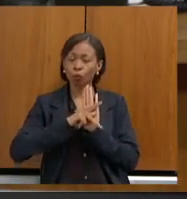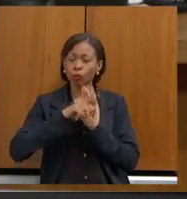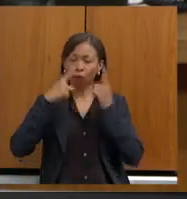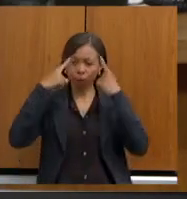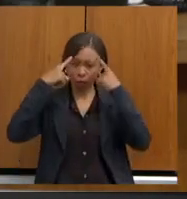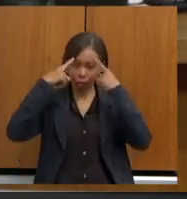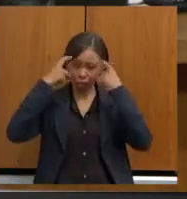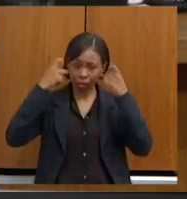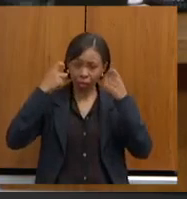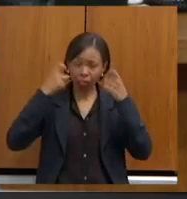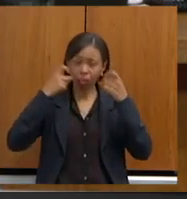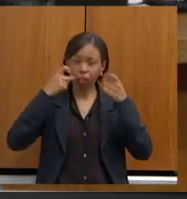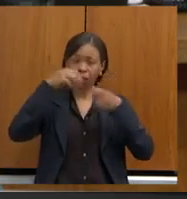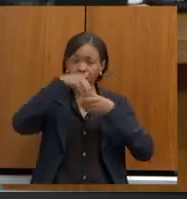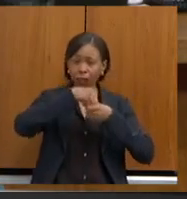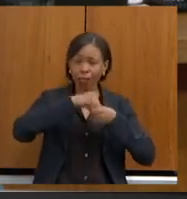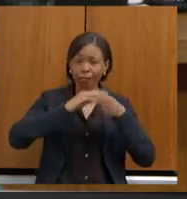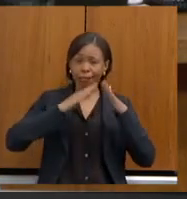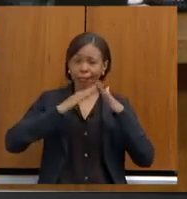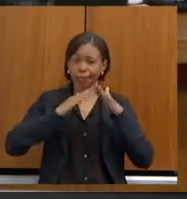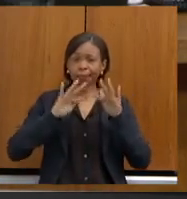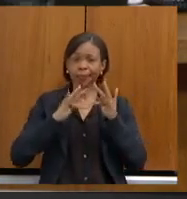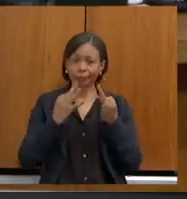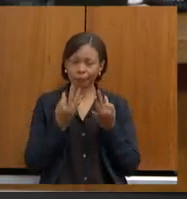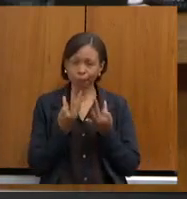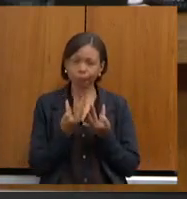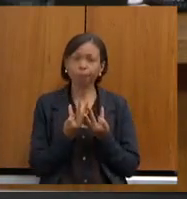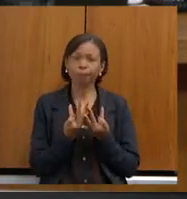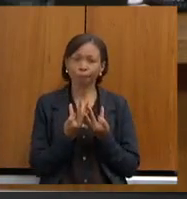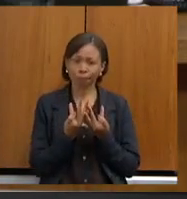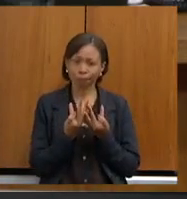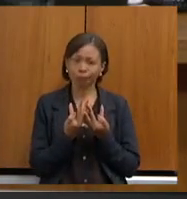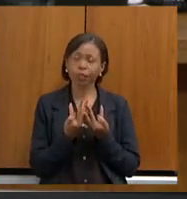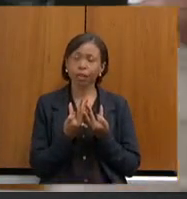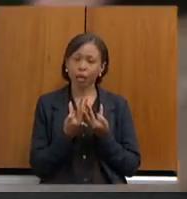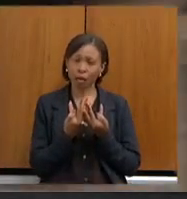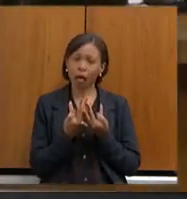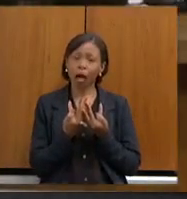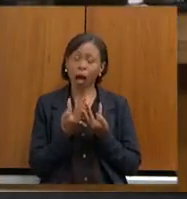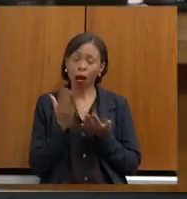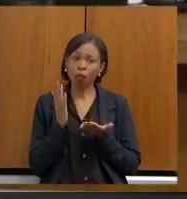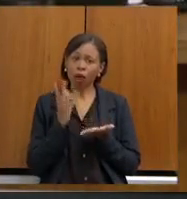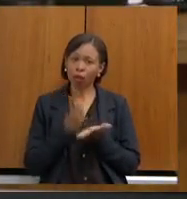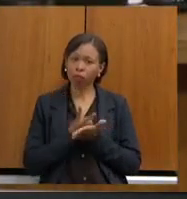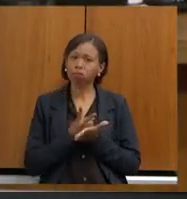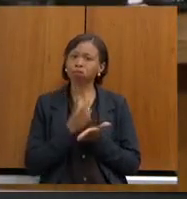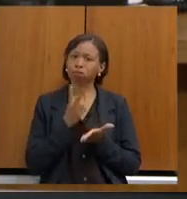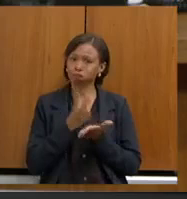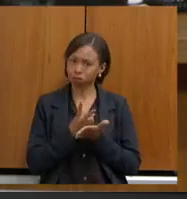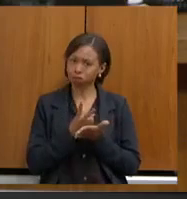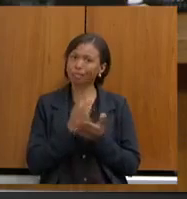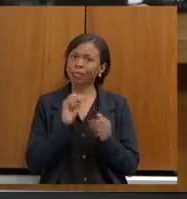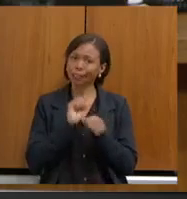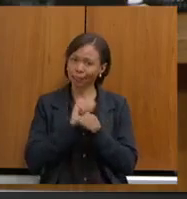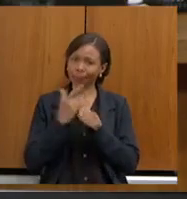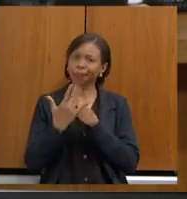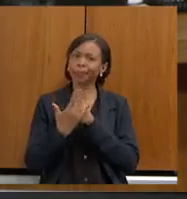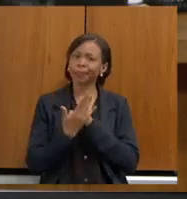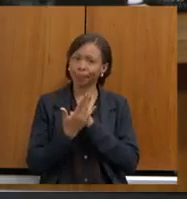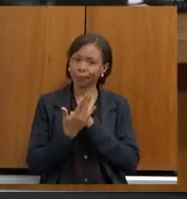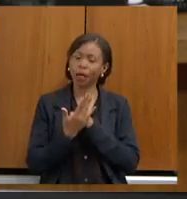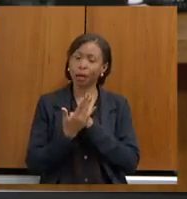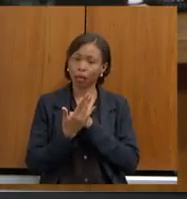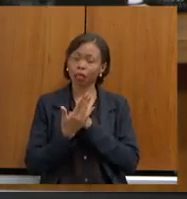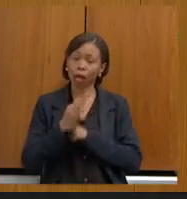e não está previsto que isso seja paralisado ao fim né da pandemia a delegacia